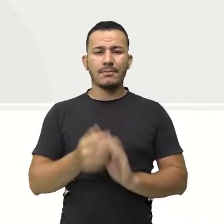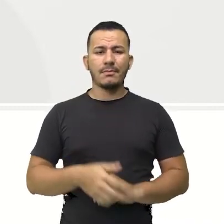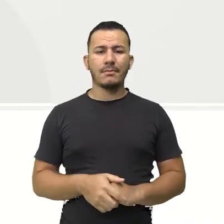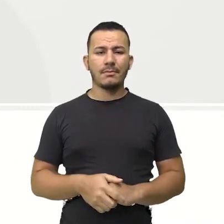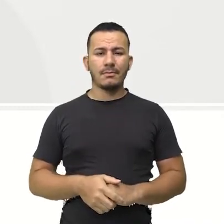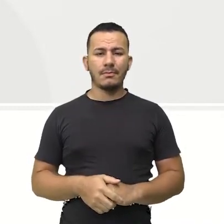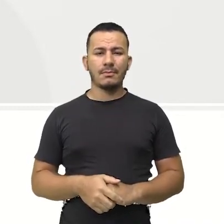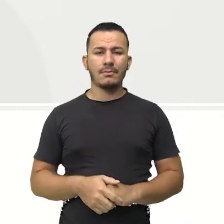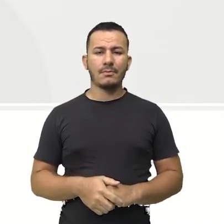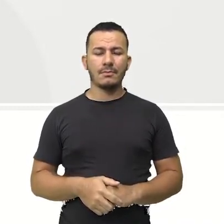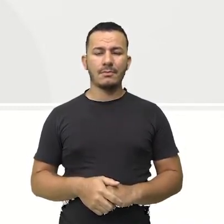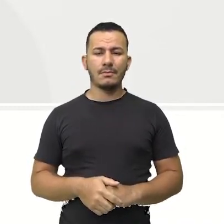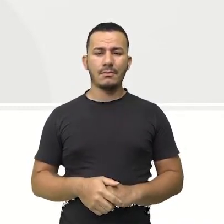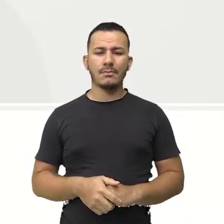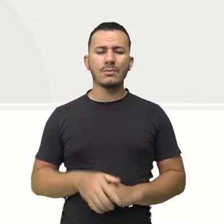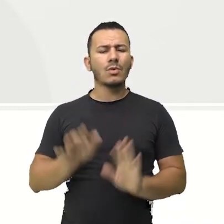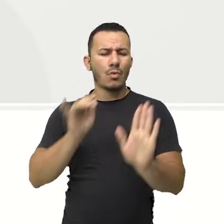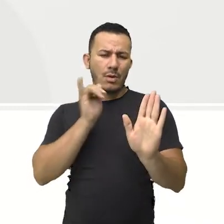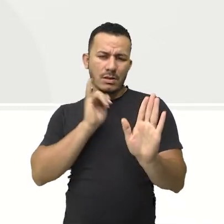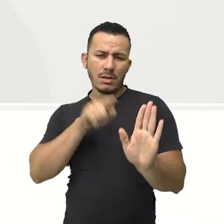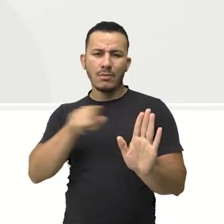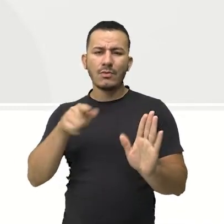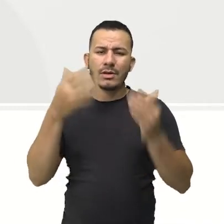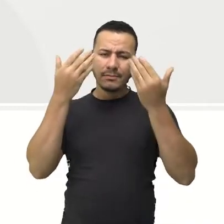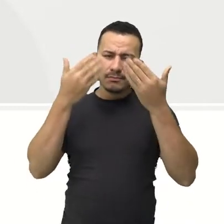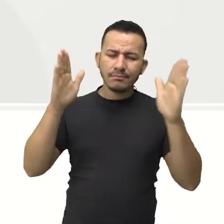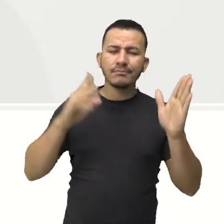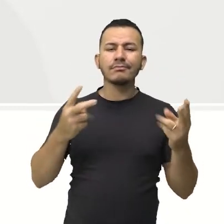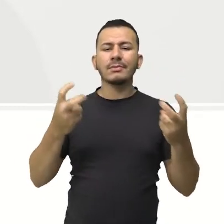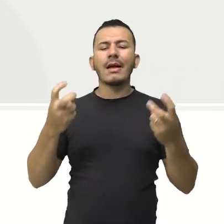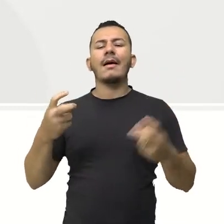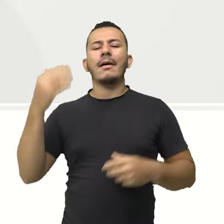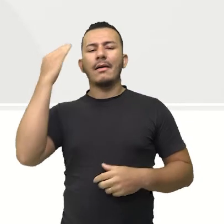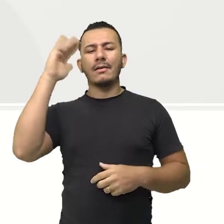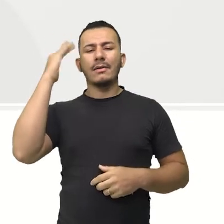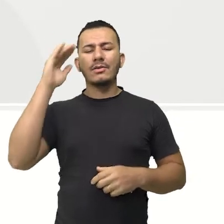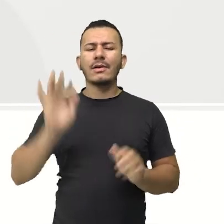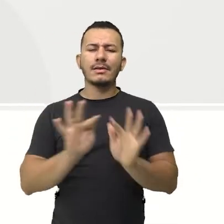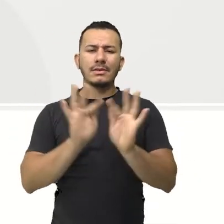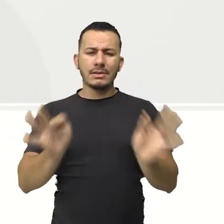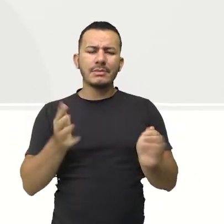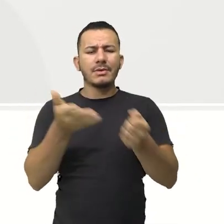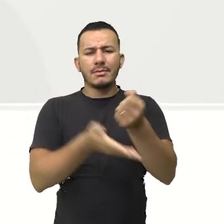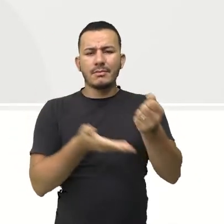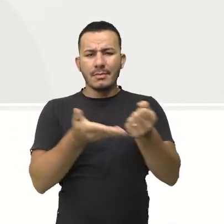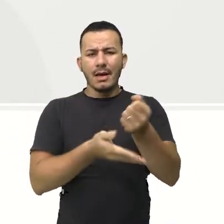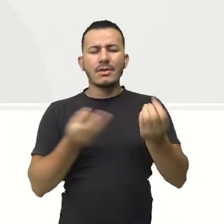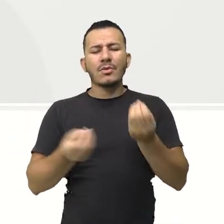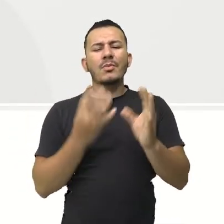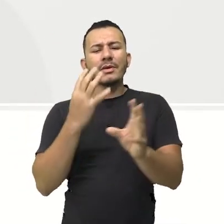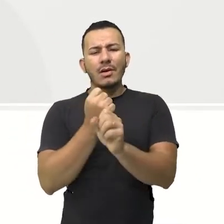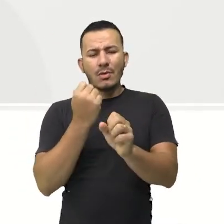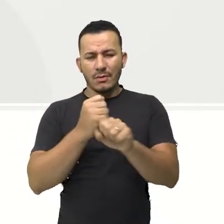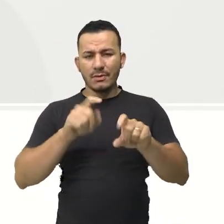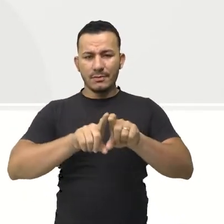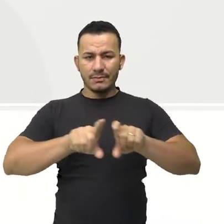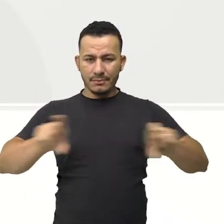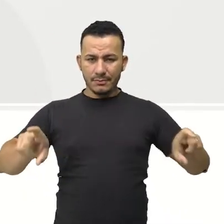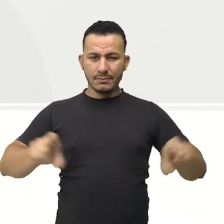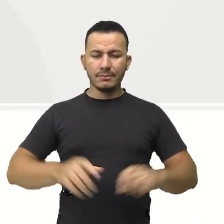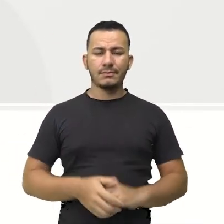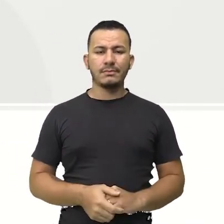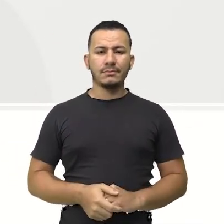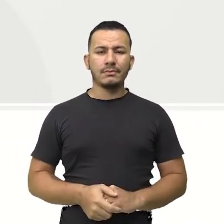vai apagar aqui, tá? Aqui era só para a gente perceber na forma mais simples aí a aplicação aí